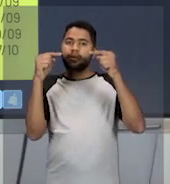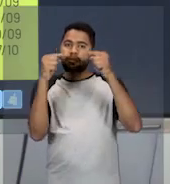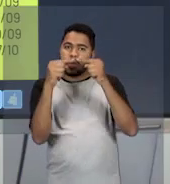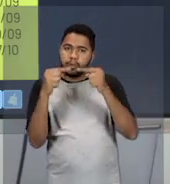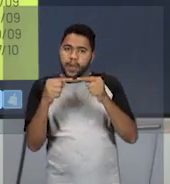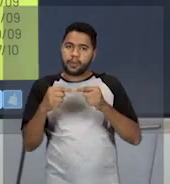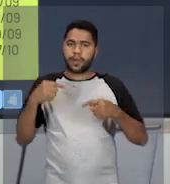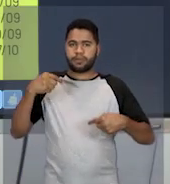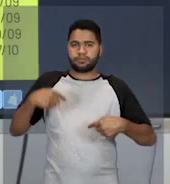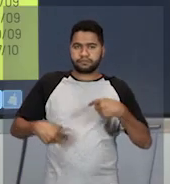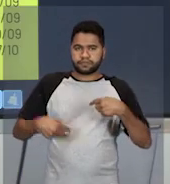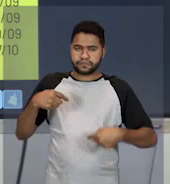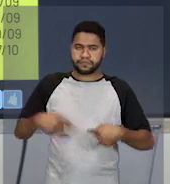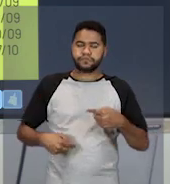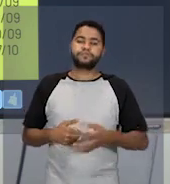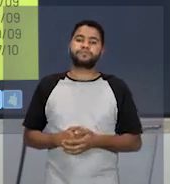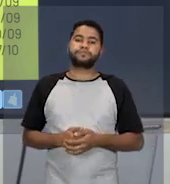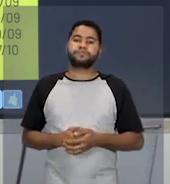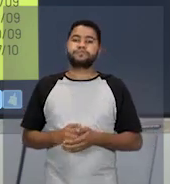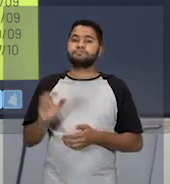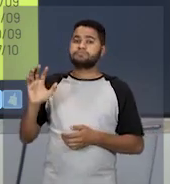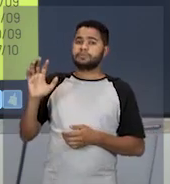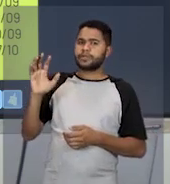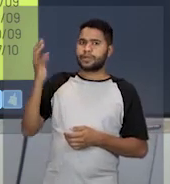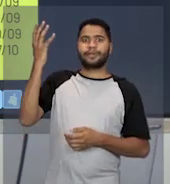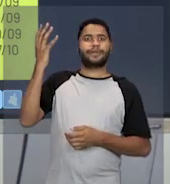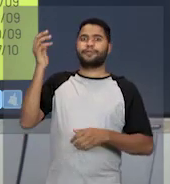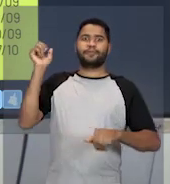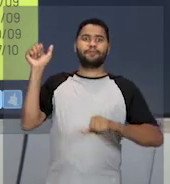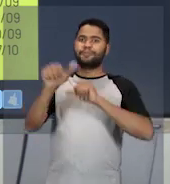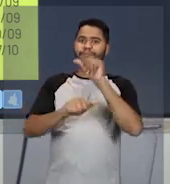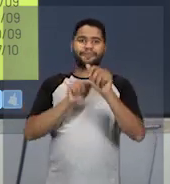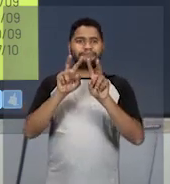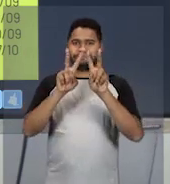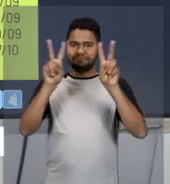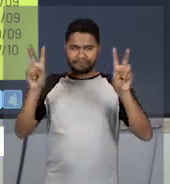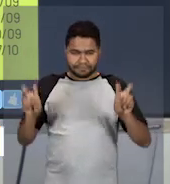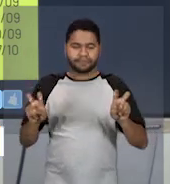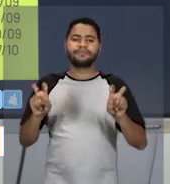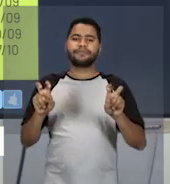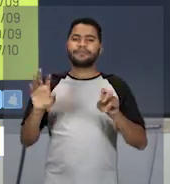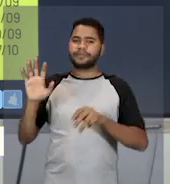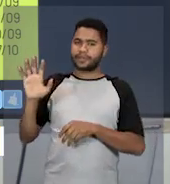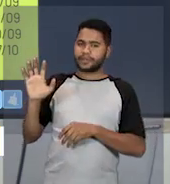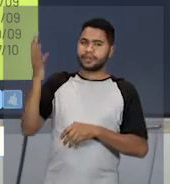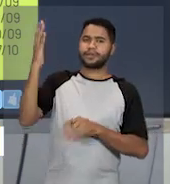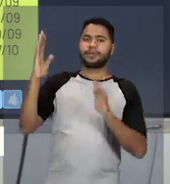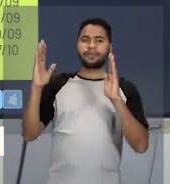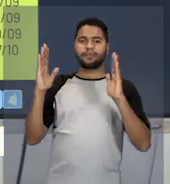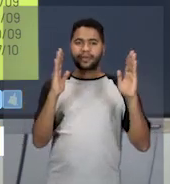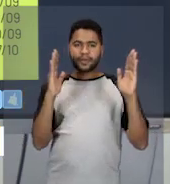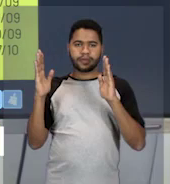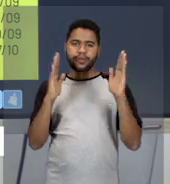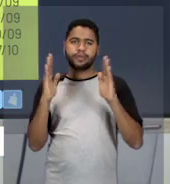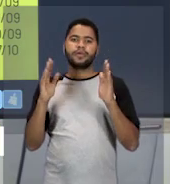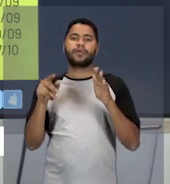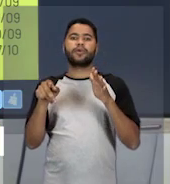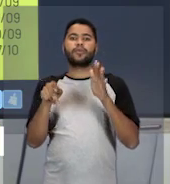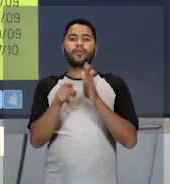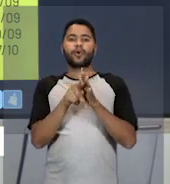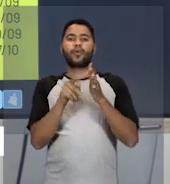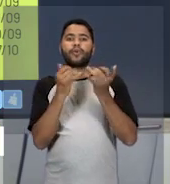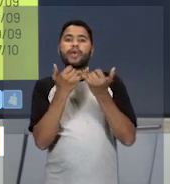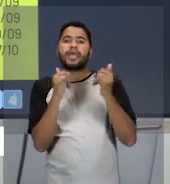tá? Clima, então vamos mudar de assunto, né? Passar para clima e tempo, fontes de energia